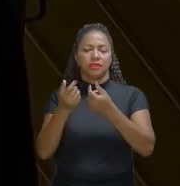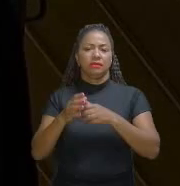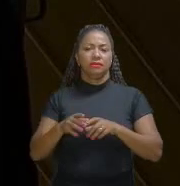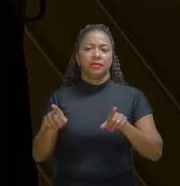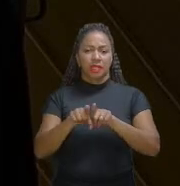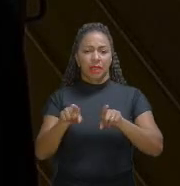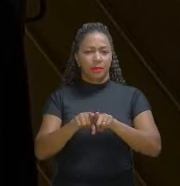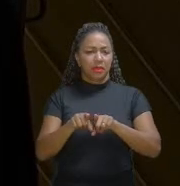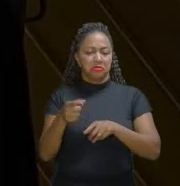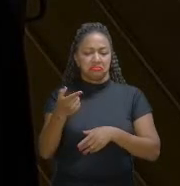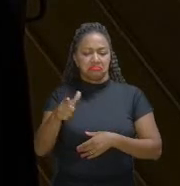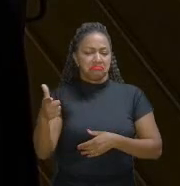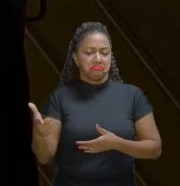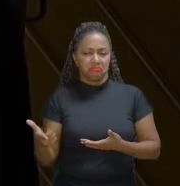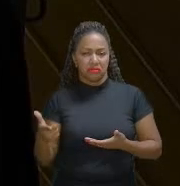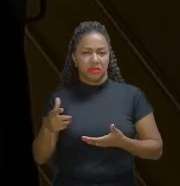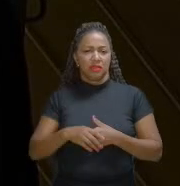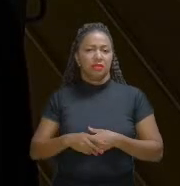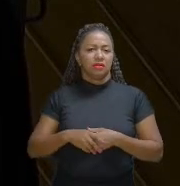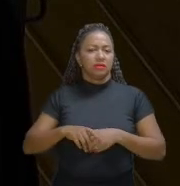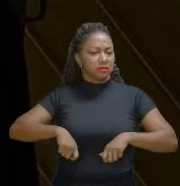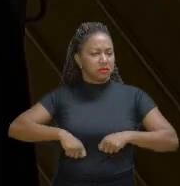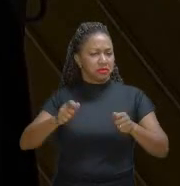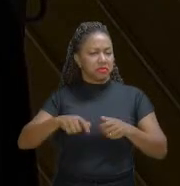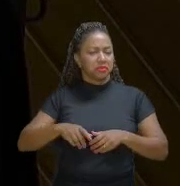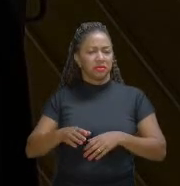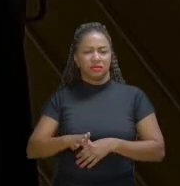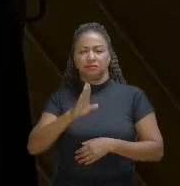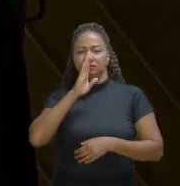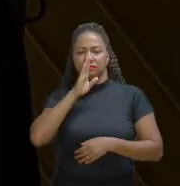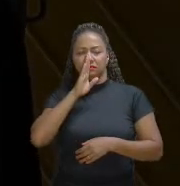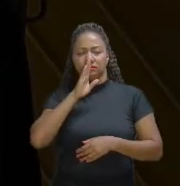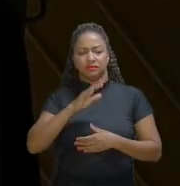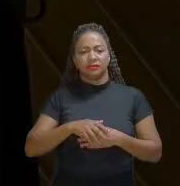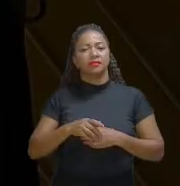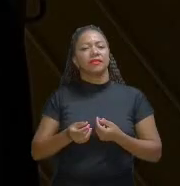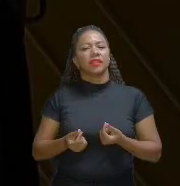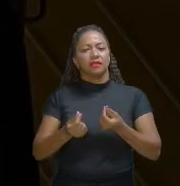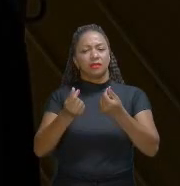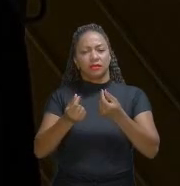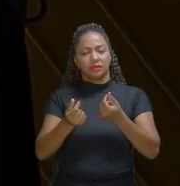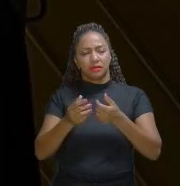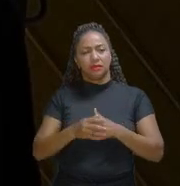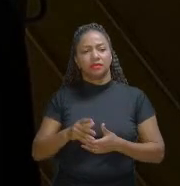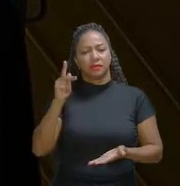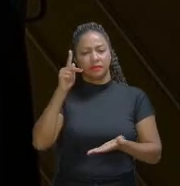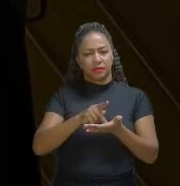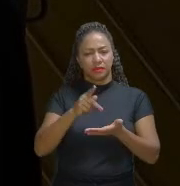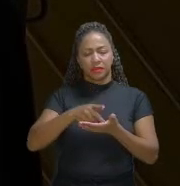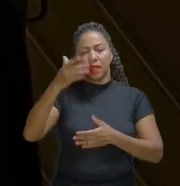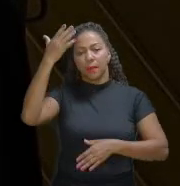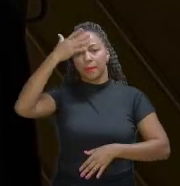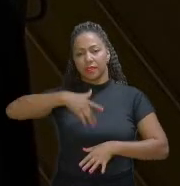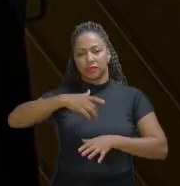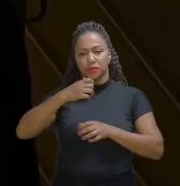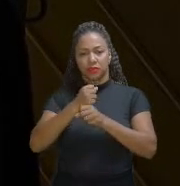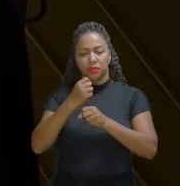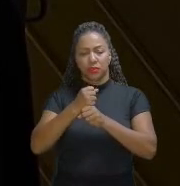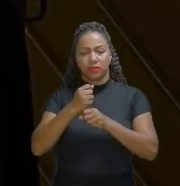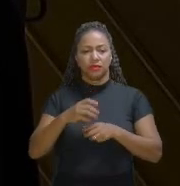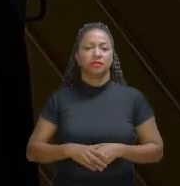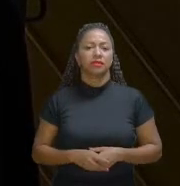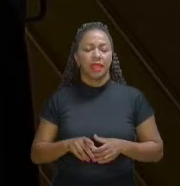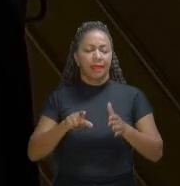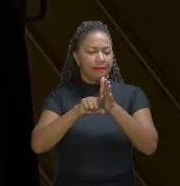Inexistem também indícios de simulação de despesas ou de omissão de movimentação financeira que comprometam a veracidade das prestações de contas.